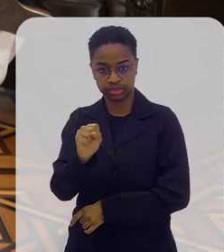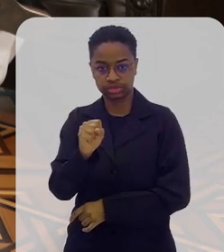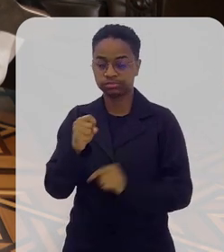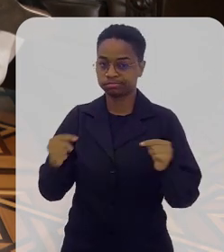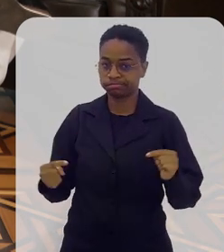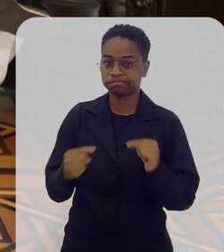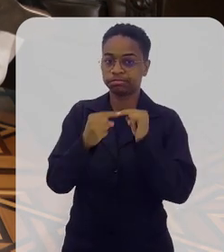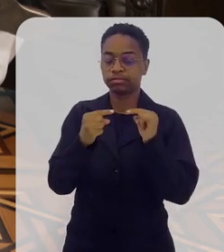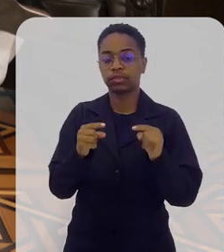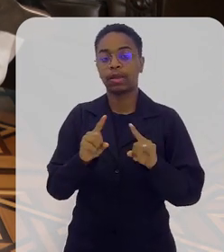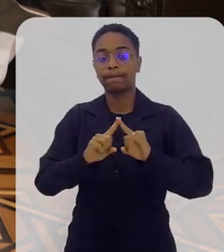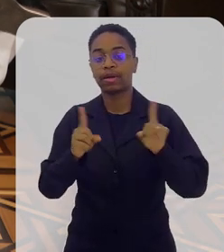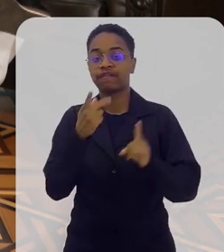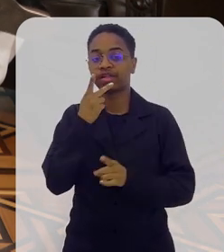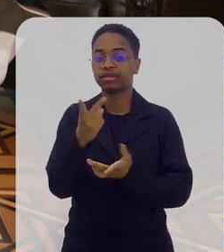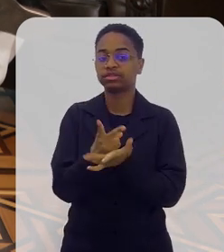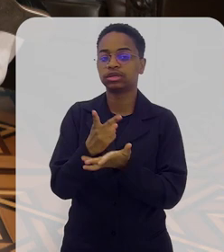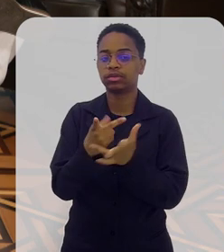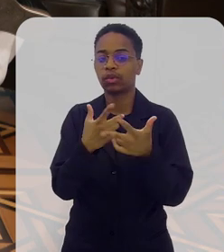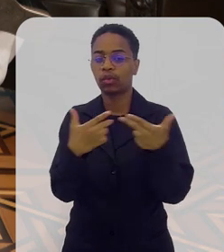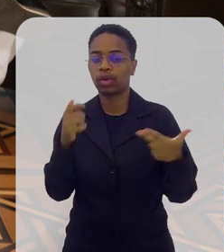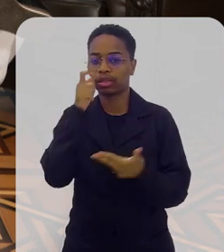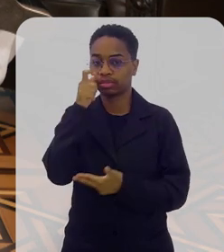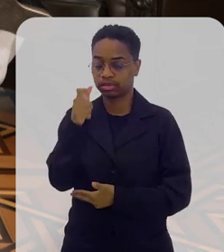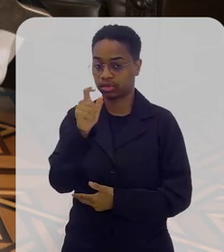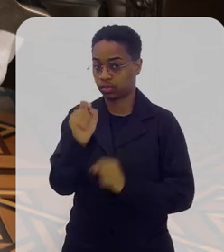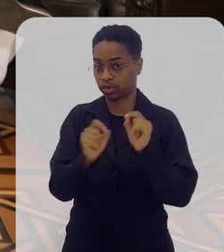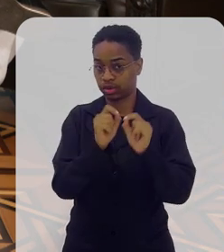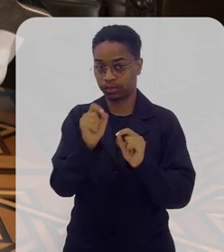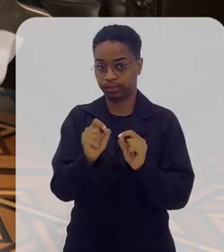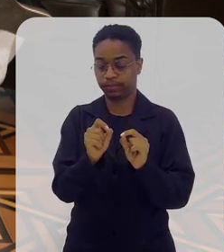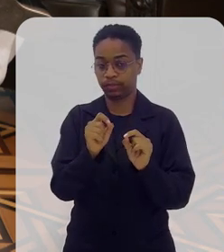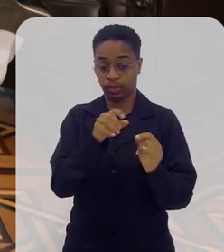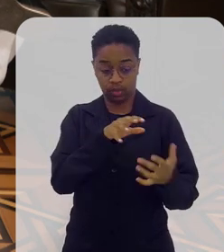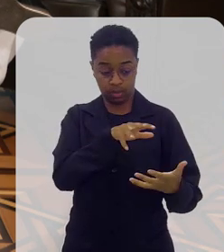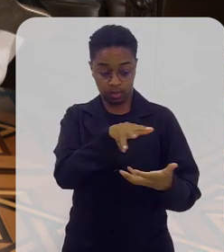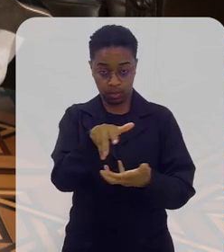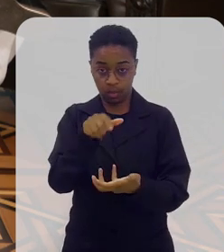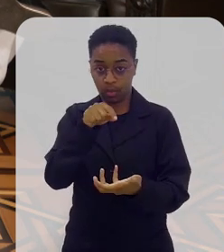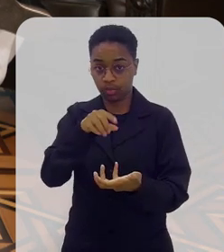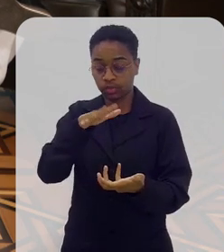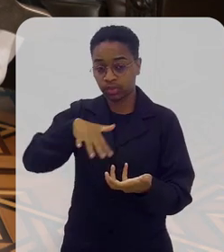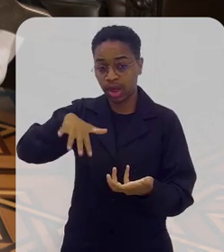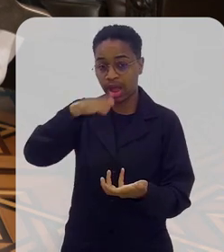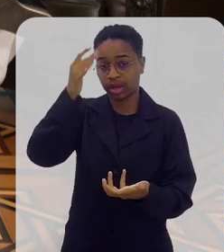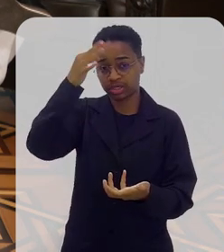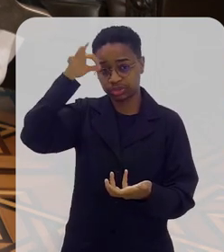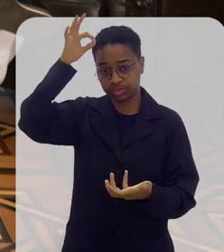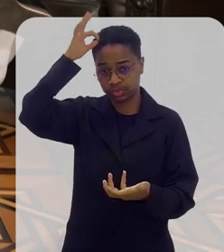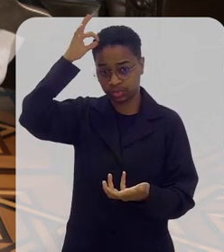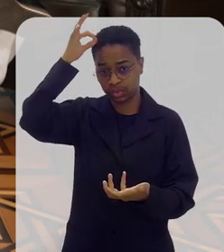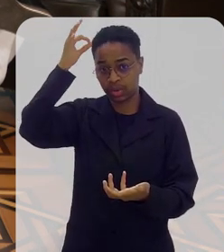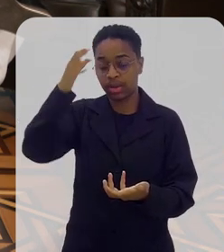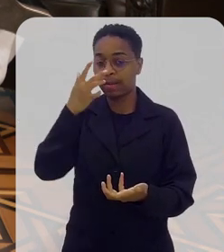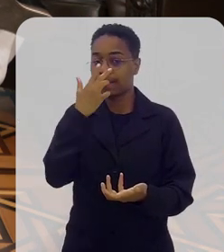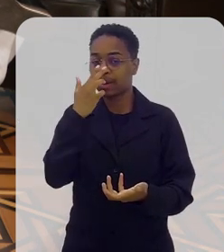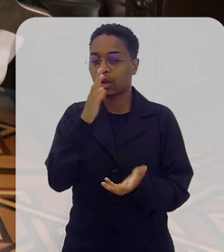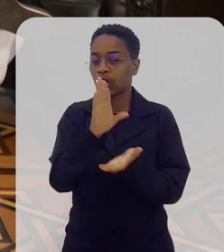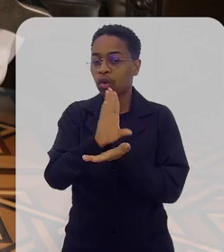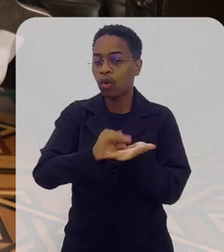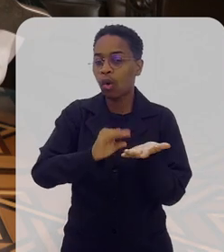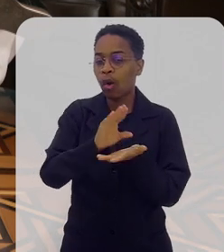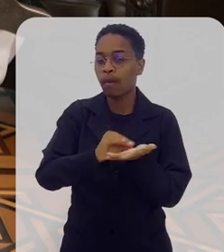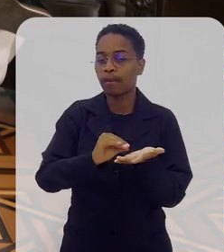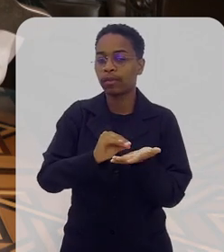divergia dele, mas ele falava uma coisa muito interessante, né? Que o mundo espiritual era uma cópia, que o